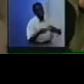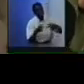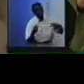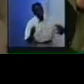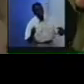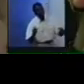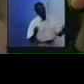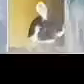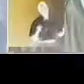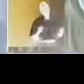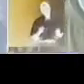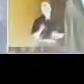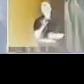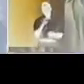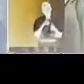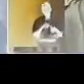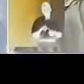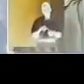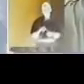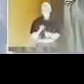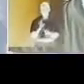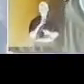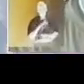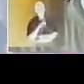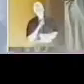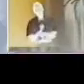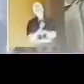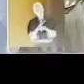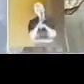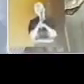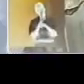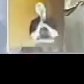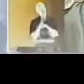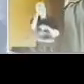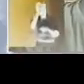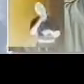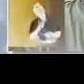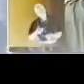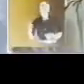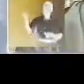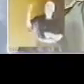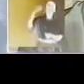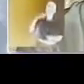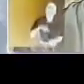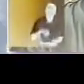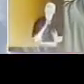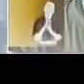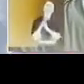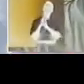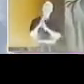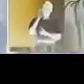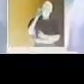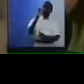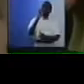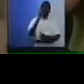matéria. Restou-me a esperança de outra vez te encontrar.